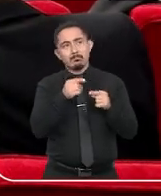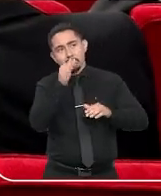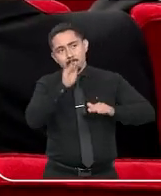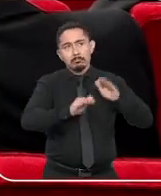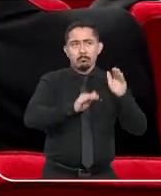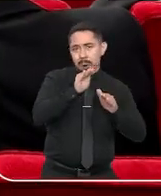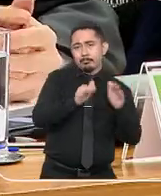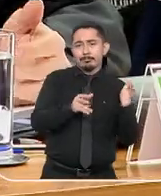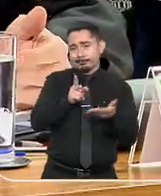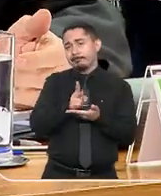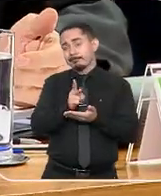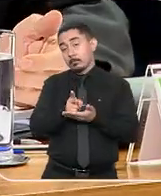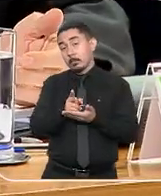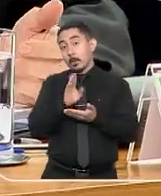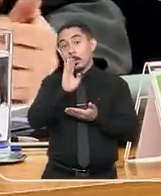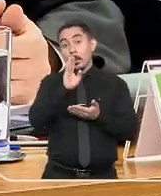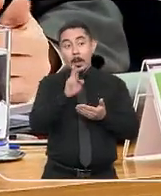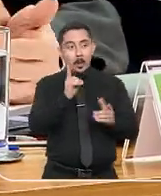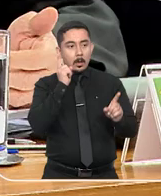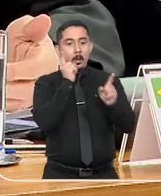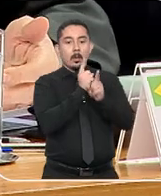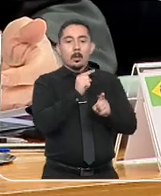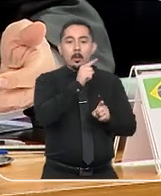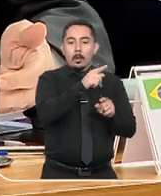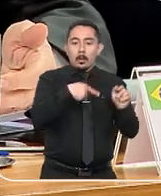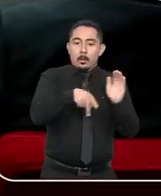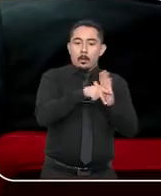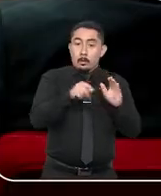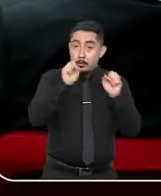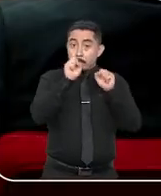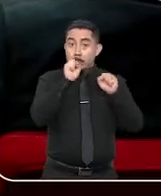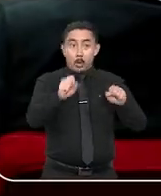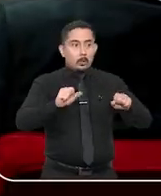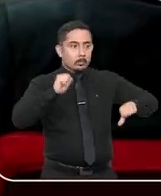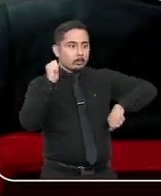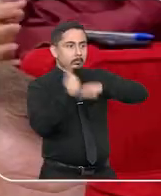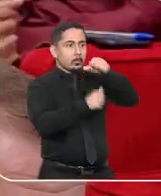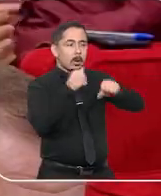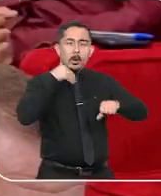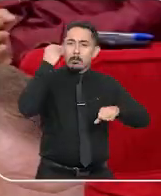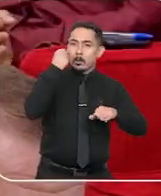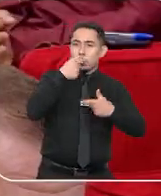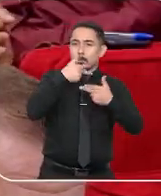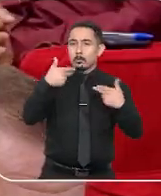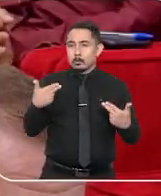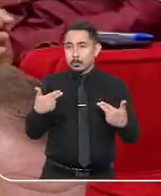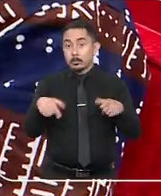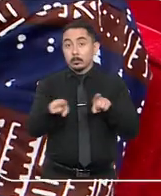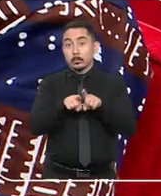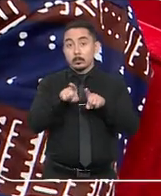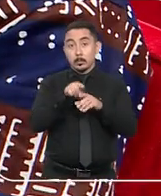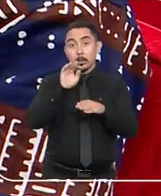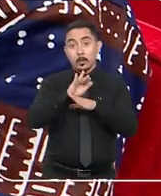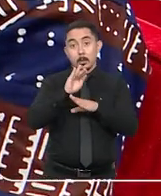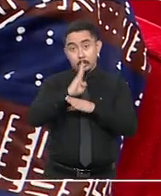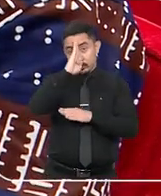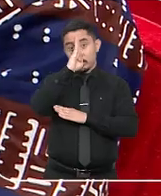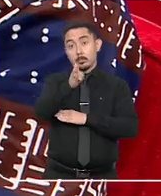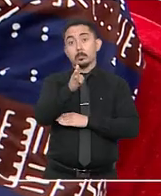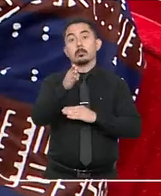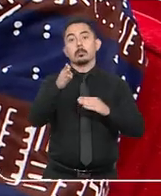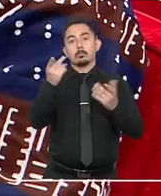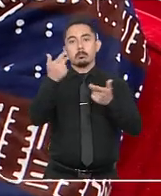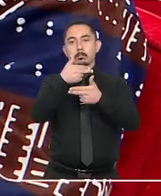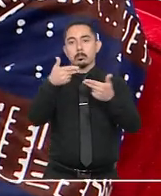maneira esporádica e o encontro buscou áreas e temáticas que têm um grande potencial para a troca de experiências e para uma cooperação